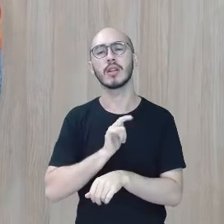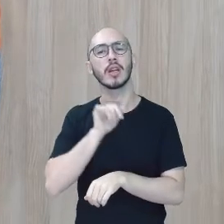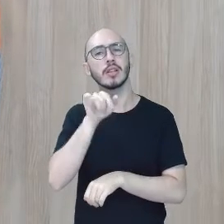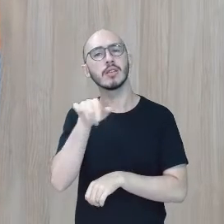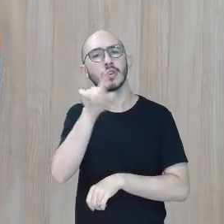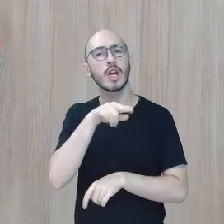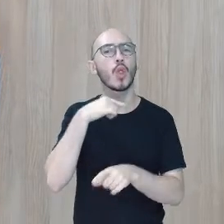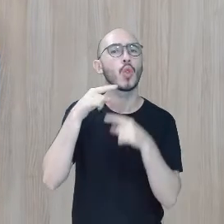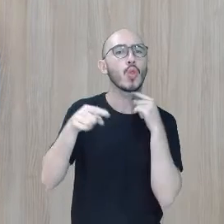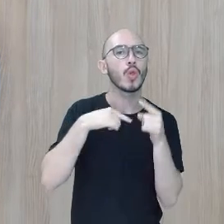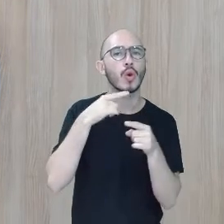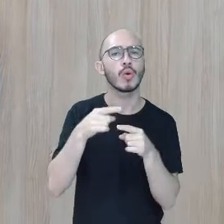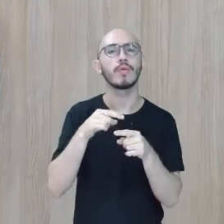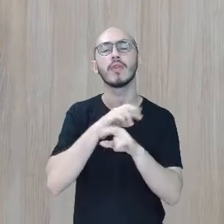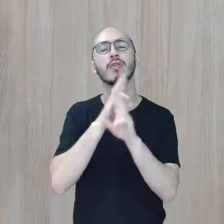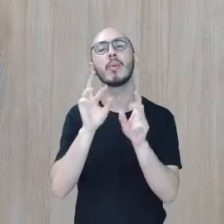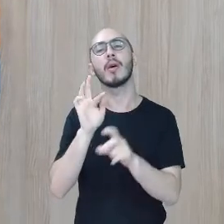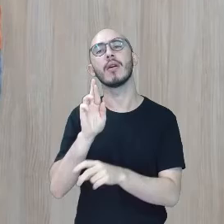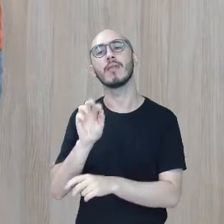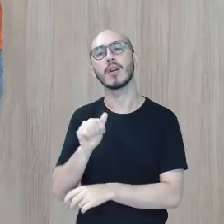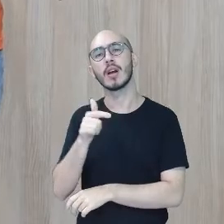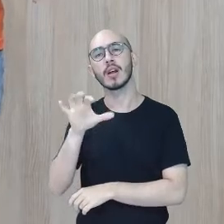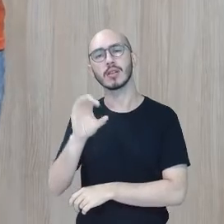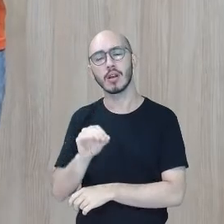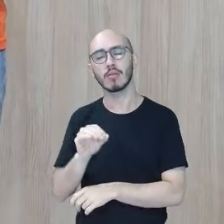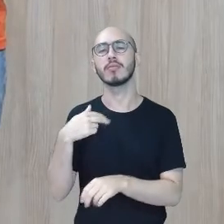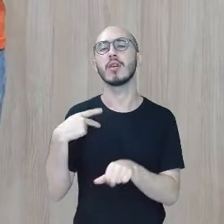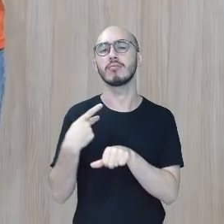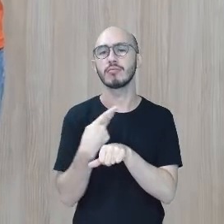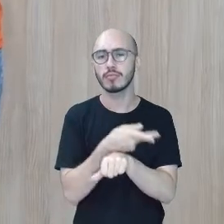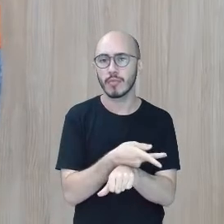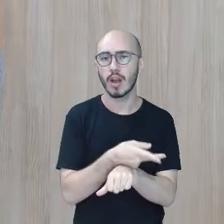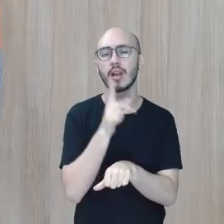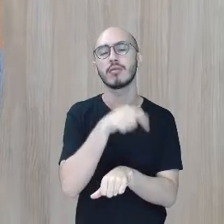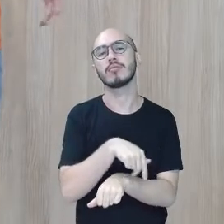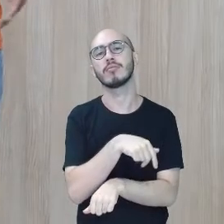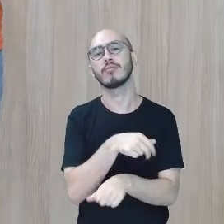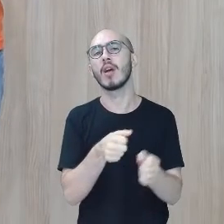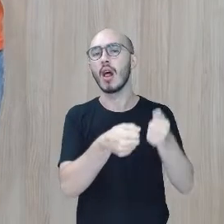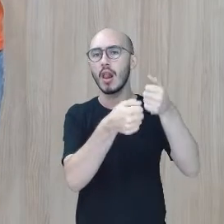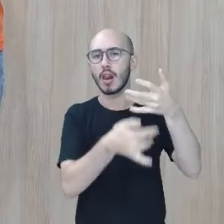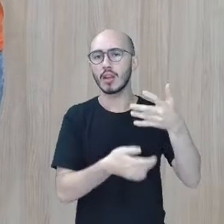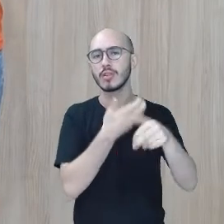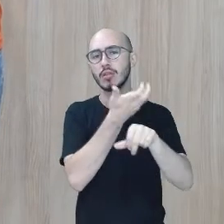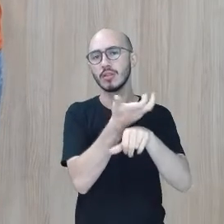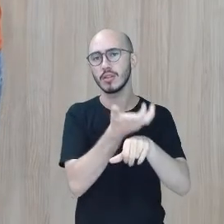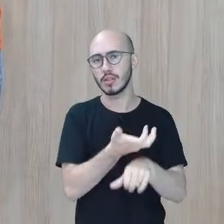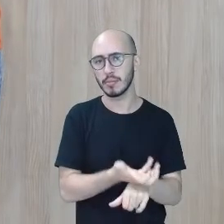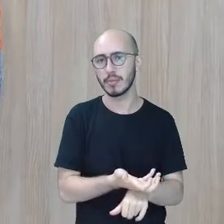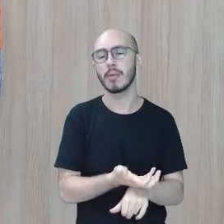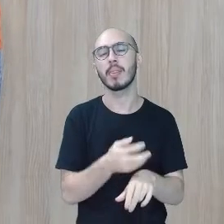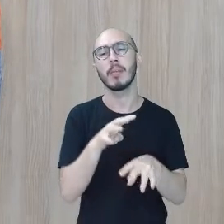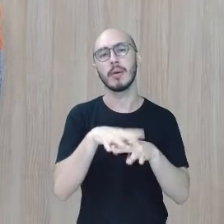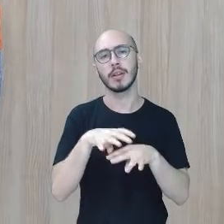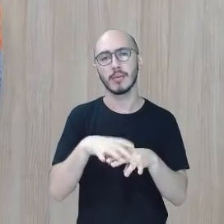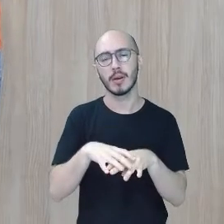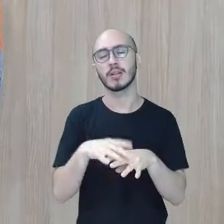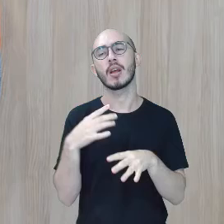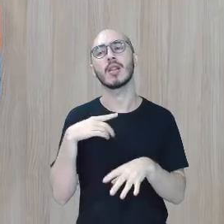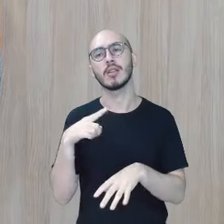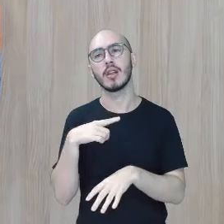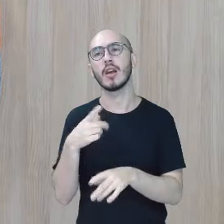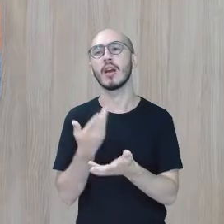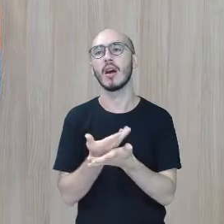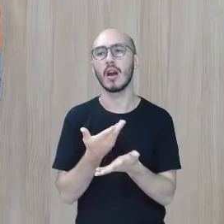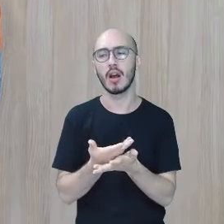aí, eu estou com dúvida em fração, então vai lá na playlist do 6º ano. No 7º ano também tem aula envolvendo fração.